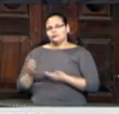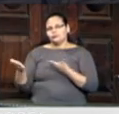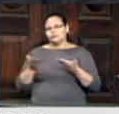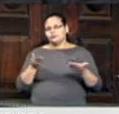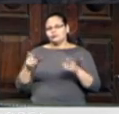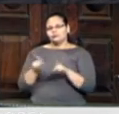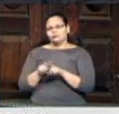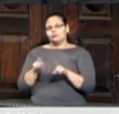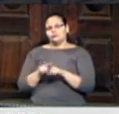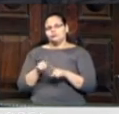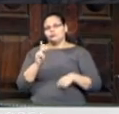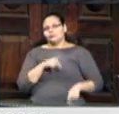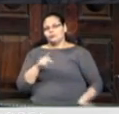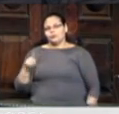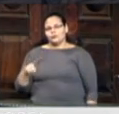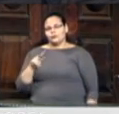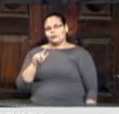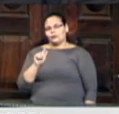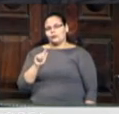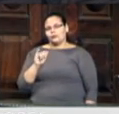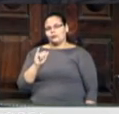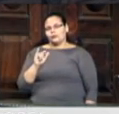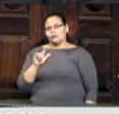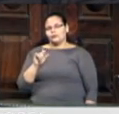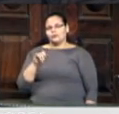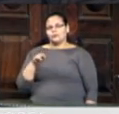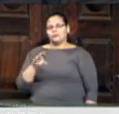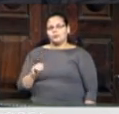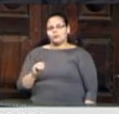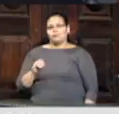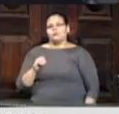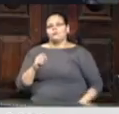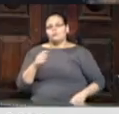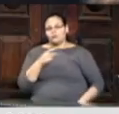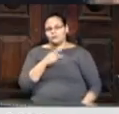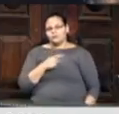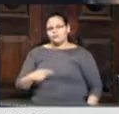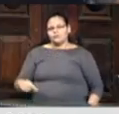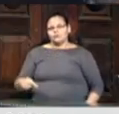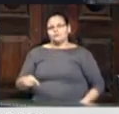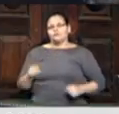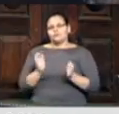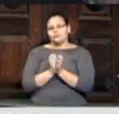Convido também o professor Gilberto Ramos, presidente da Câmara de Comércio Brasil-Rússia.